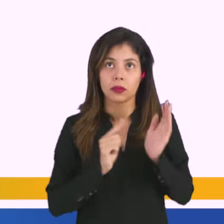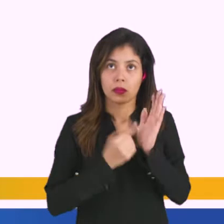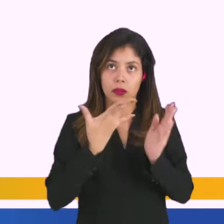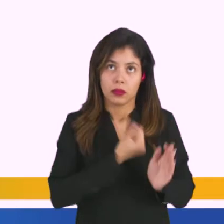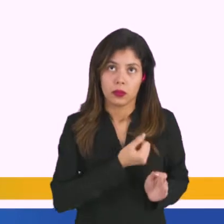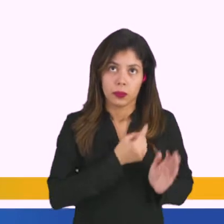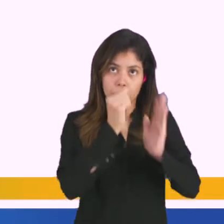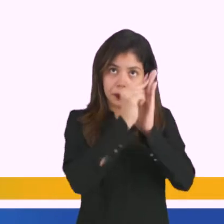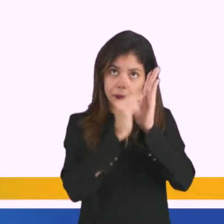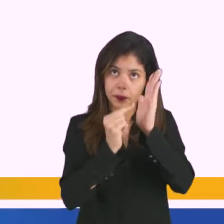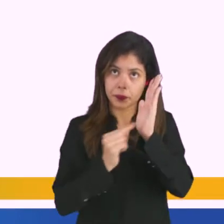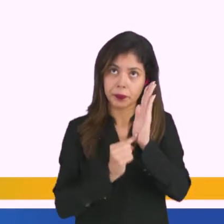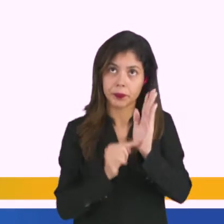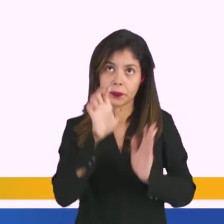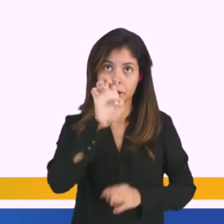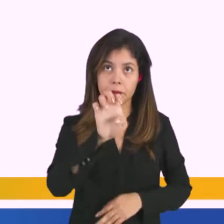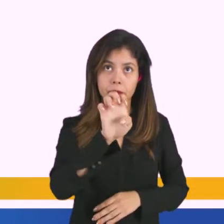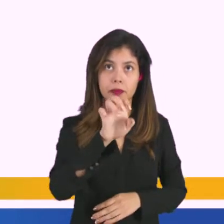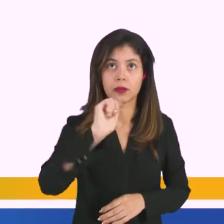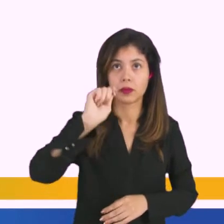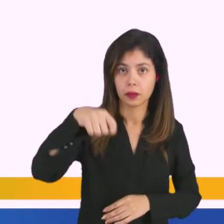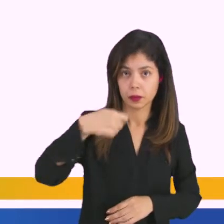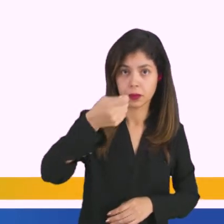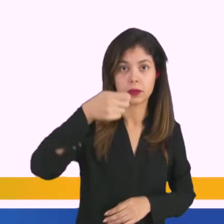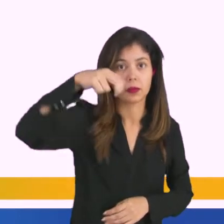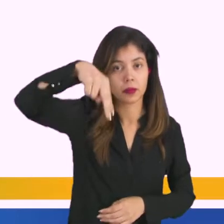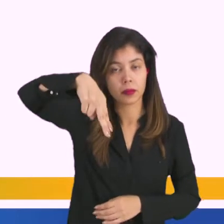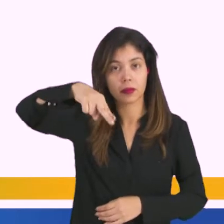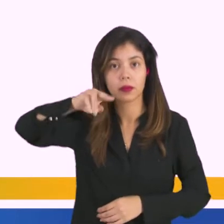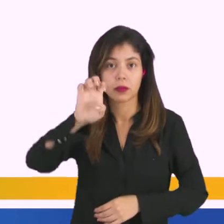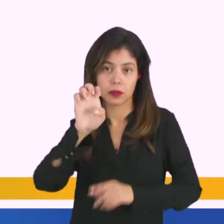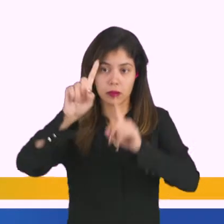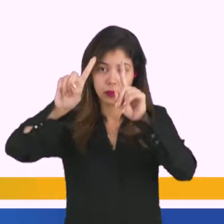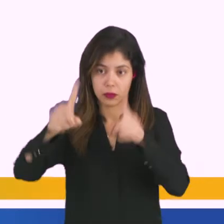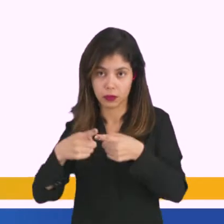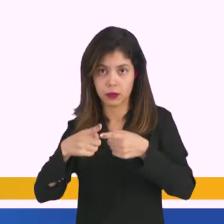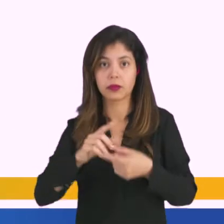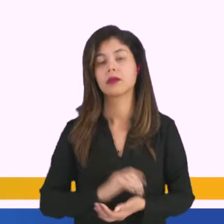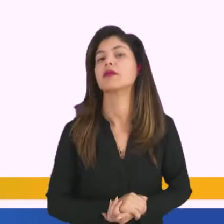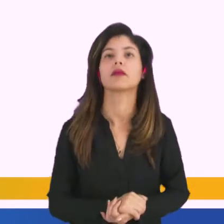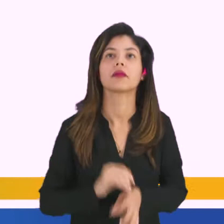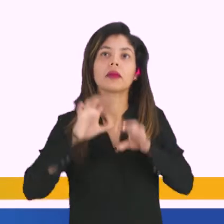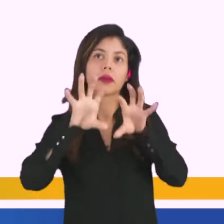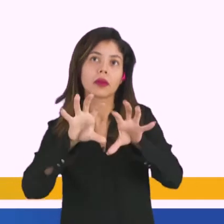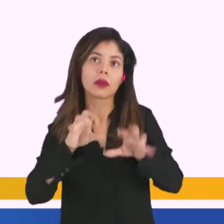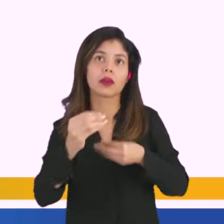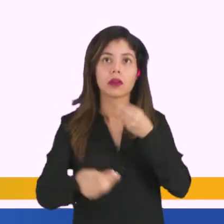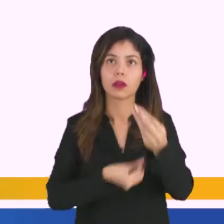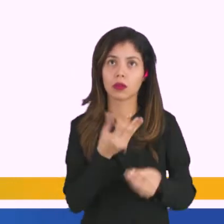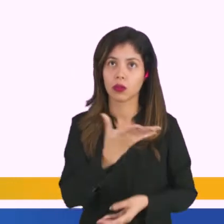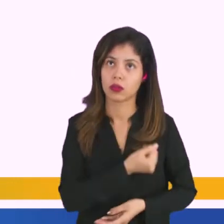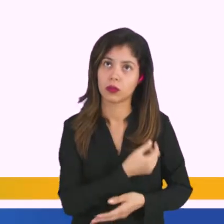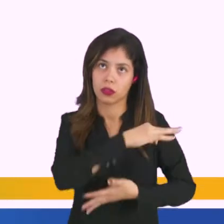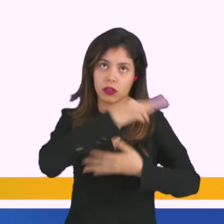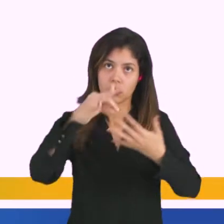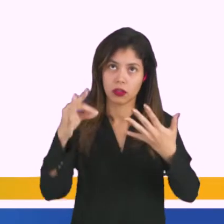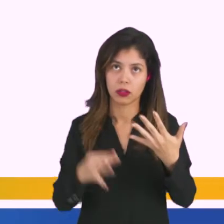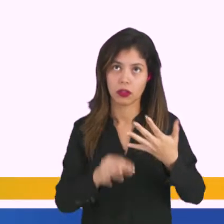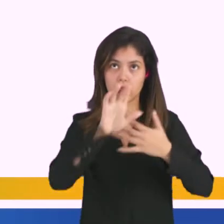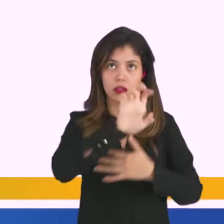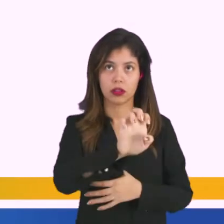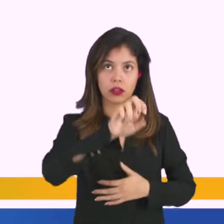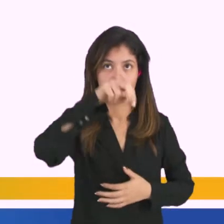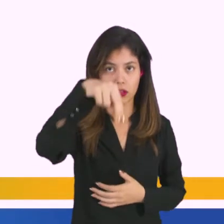pontos amostrais de E é simbolizado por N de E, assim como o número de elementos do